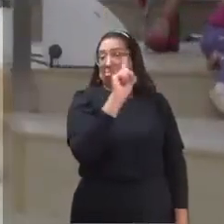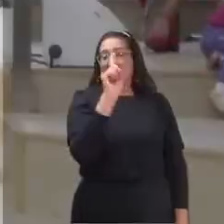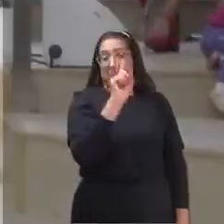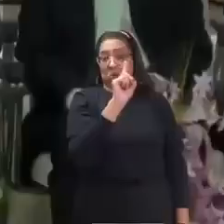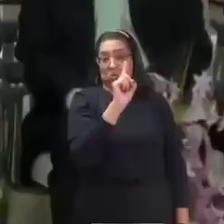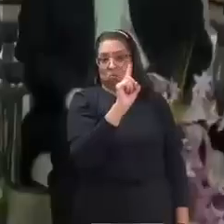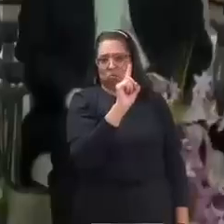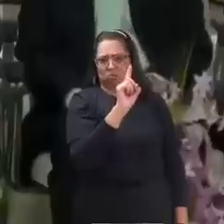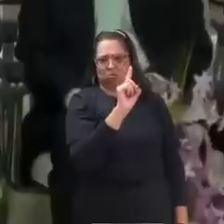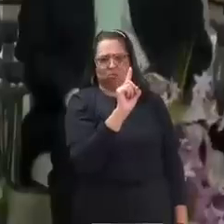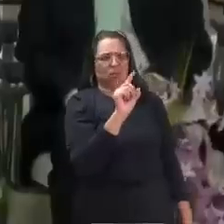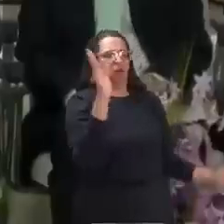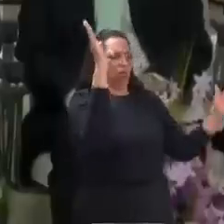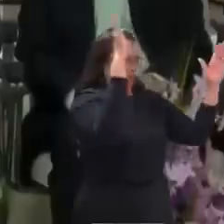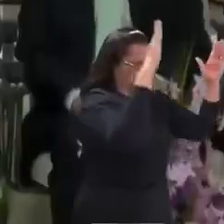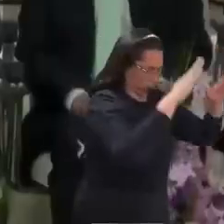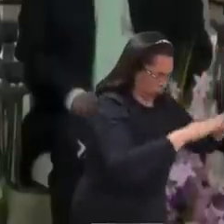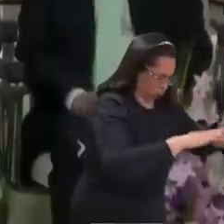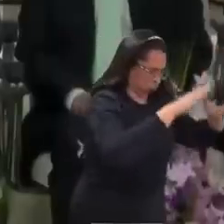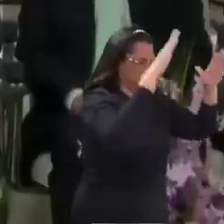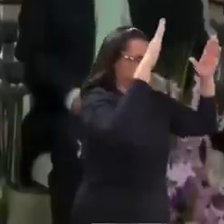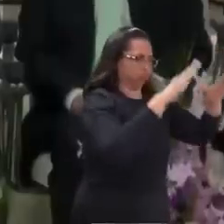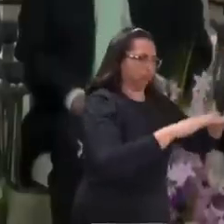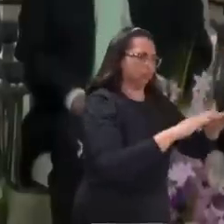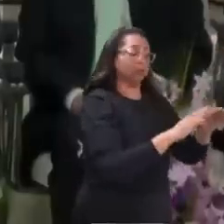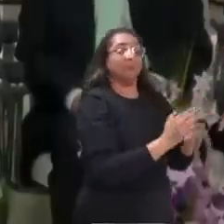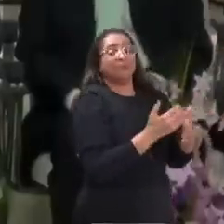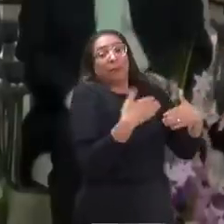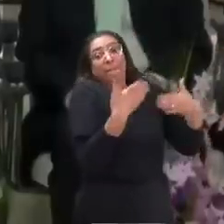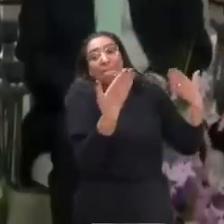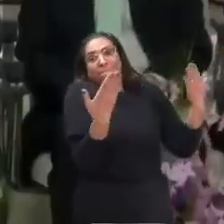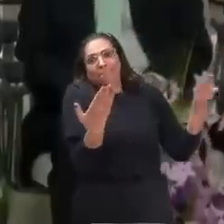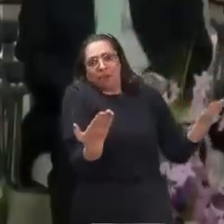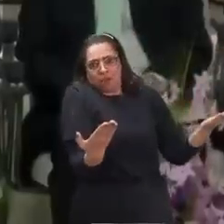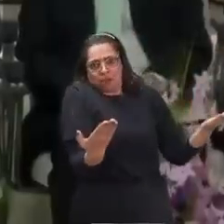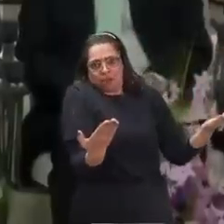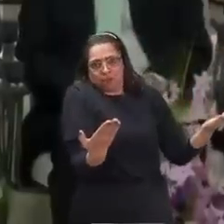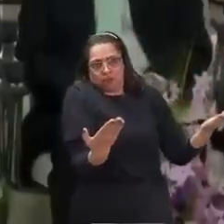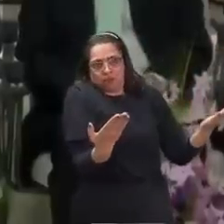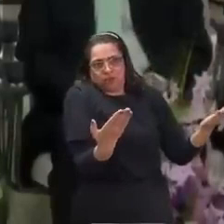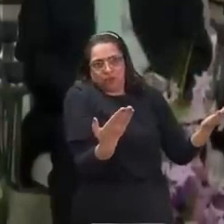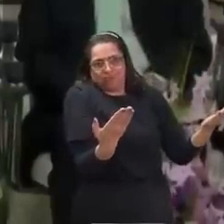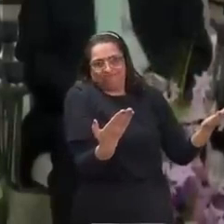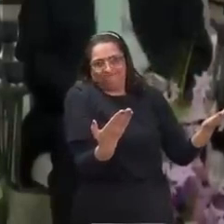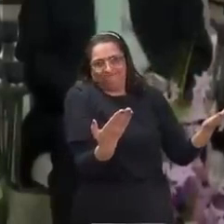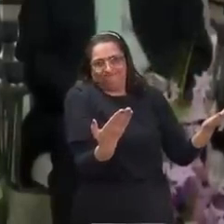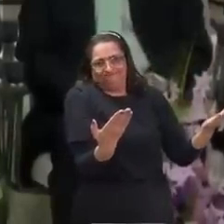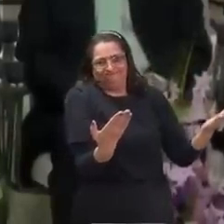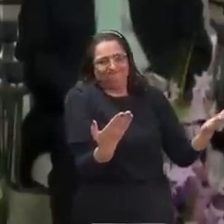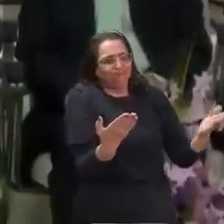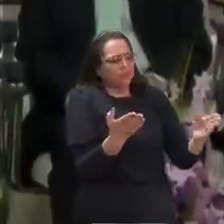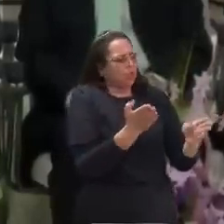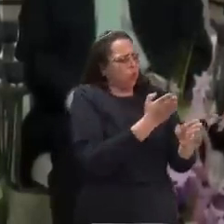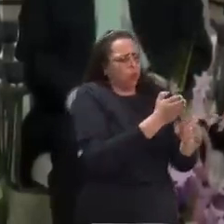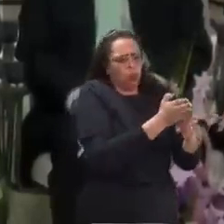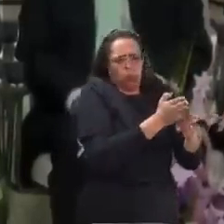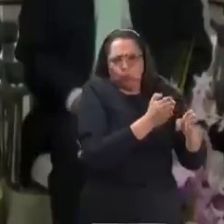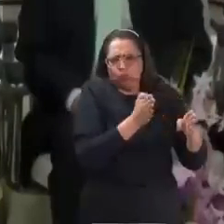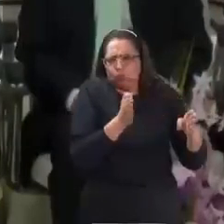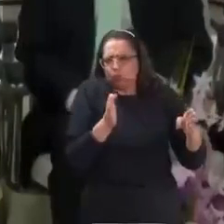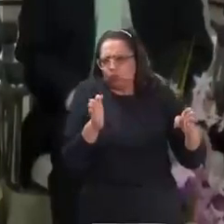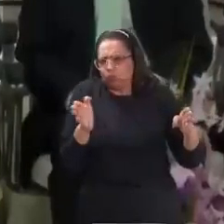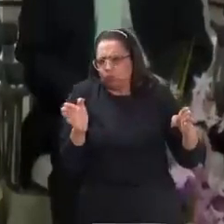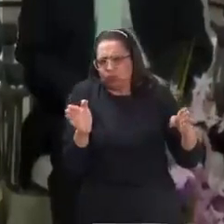Deus. Então o projeto vai se desenrolar. Veja que são tempos, anos, século